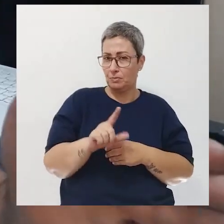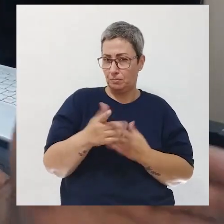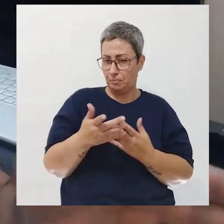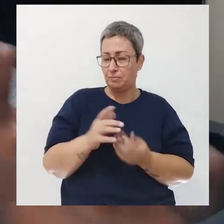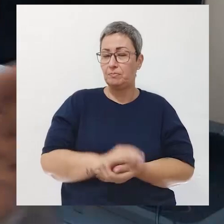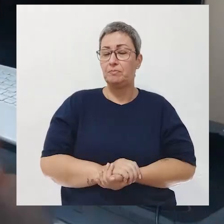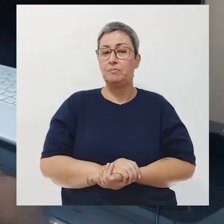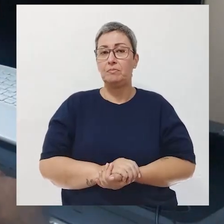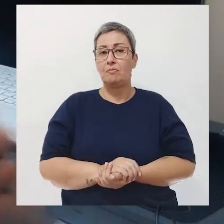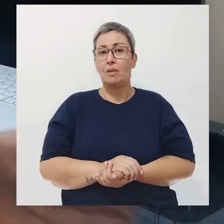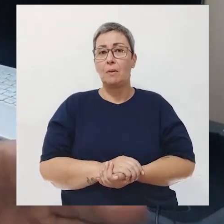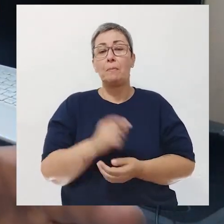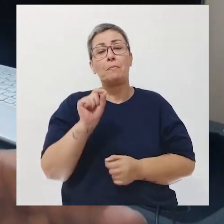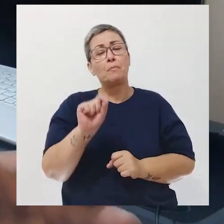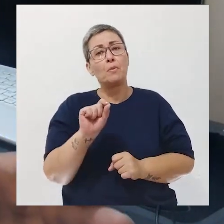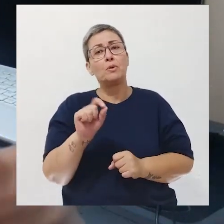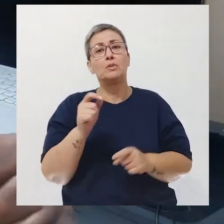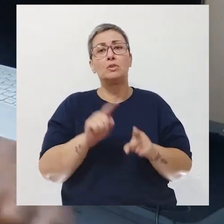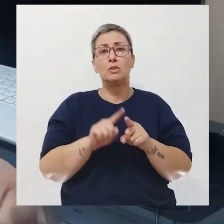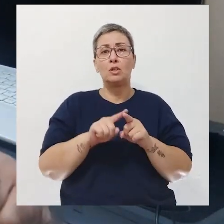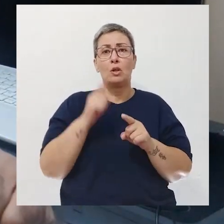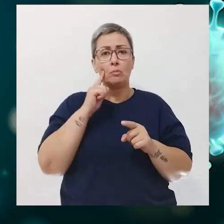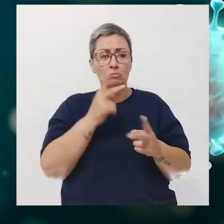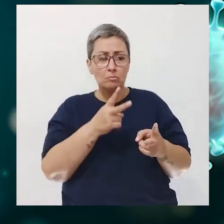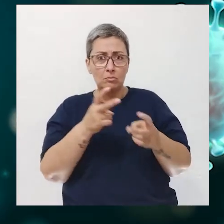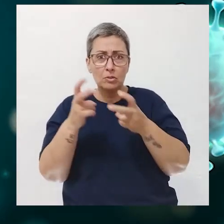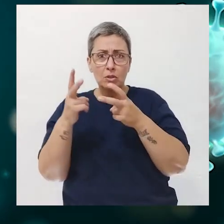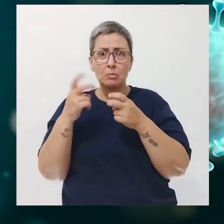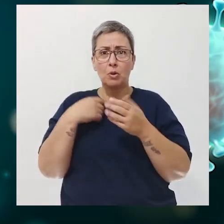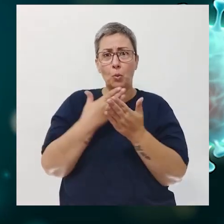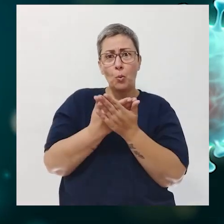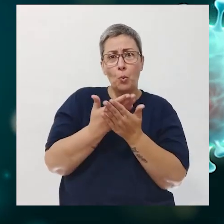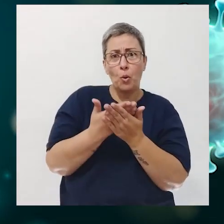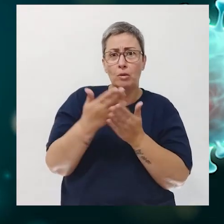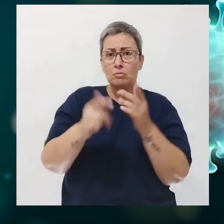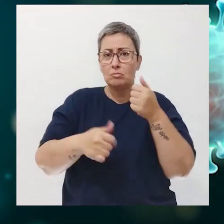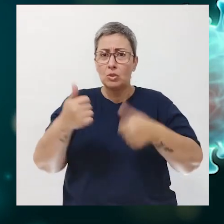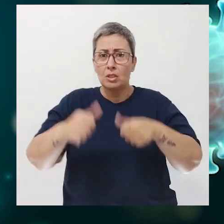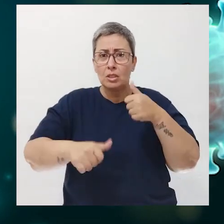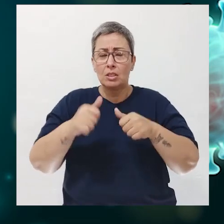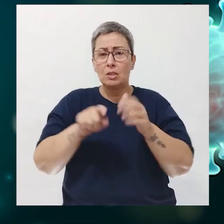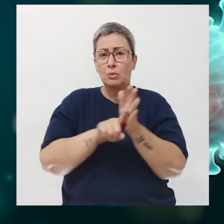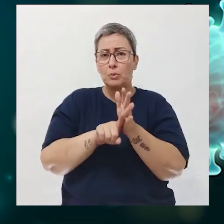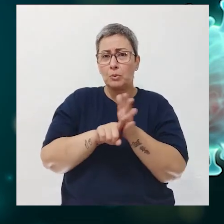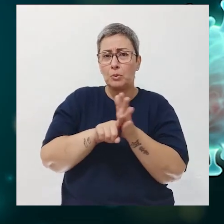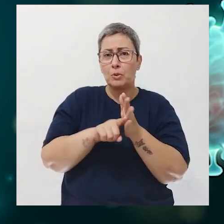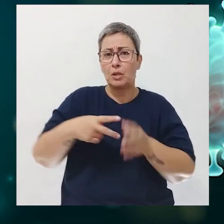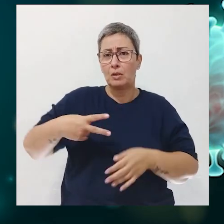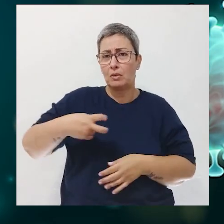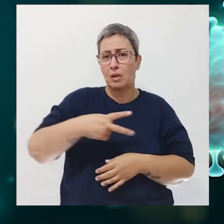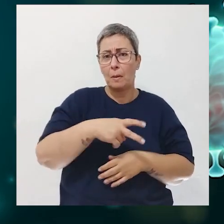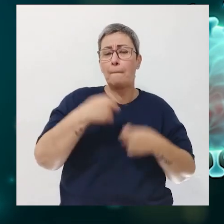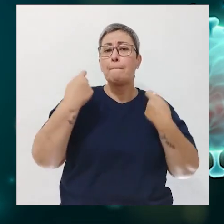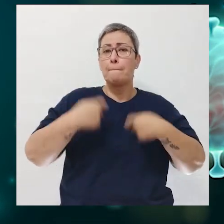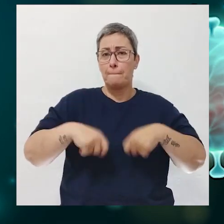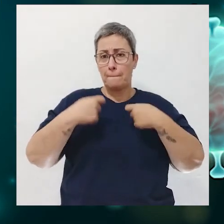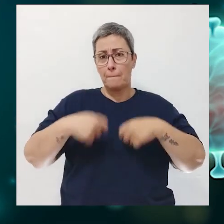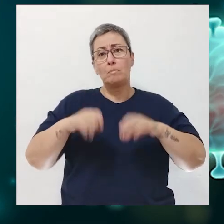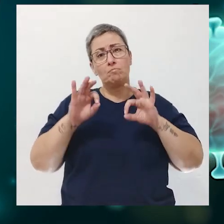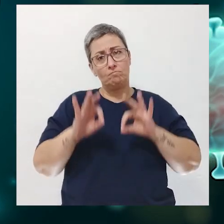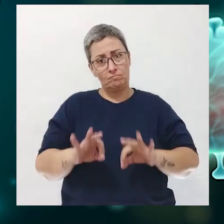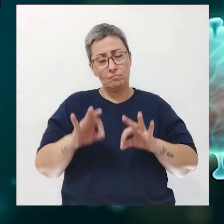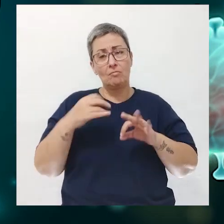Então, vamos entender essa lógica? Para que a gente possa enxergar, estudar, analisar um